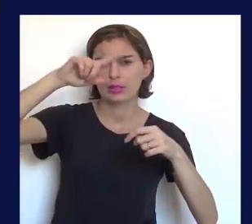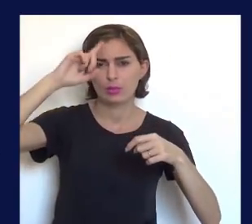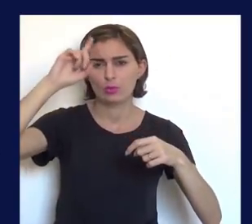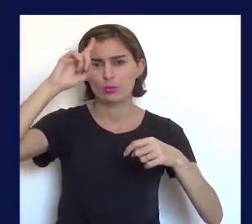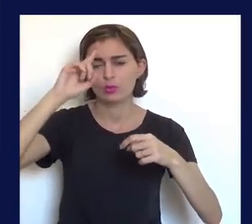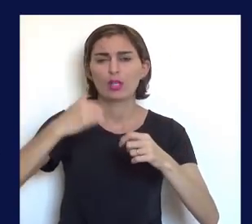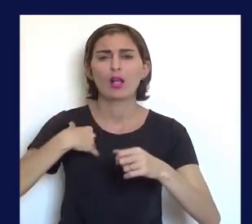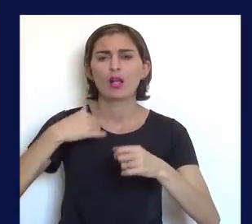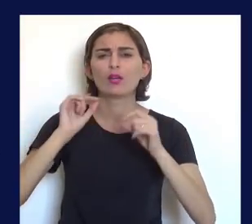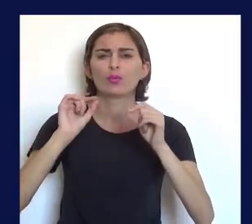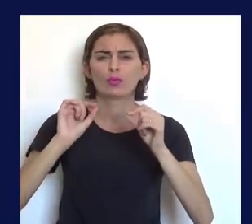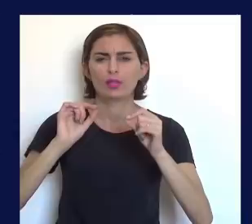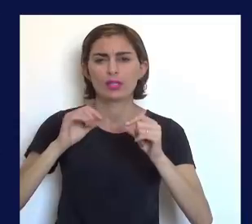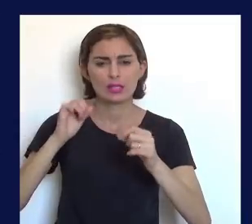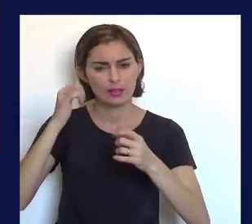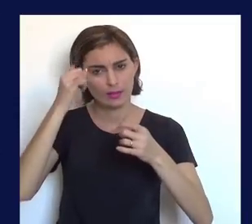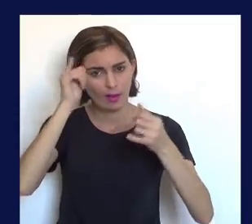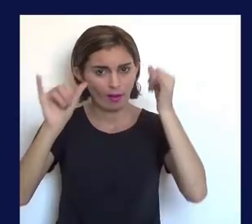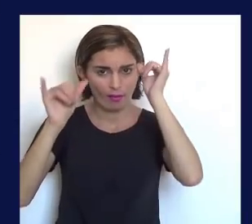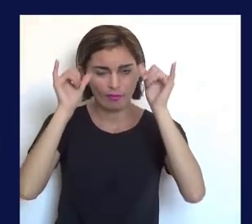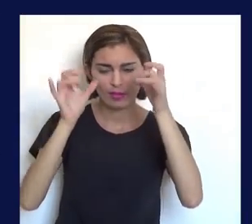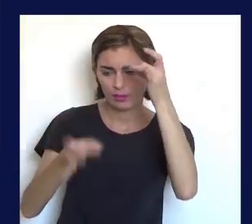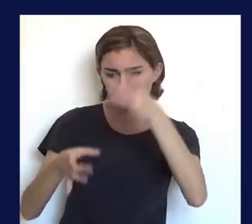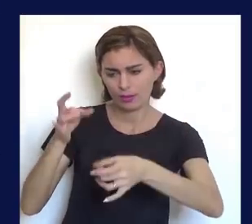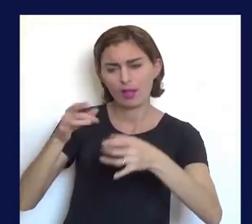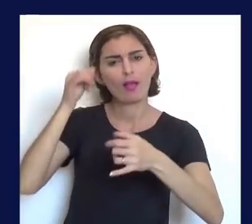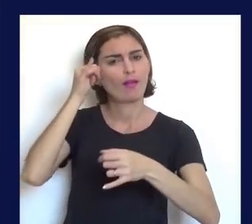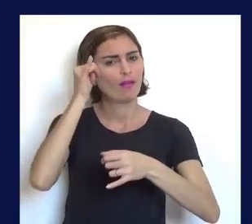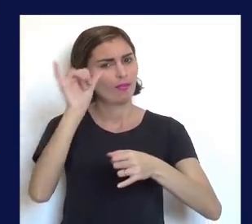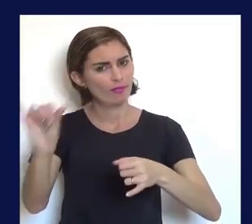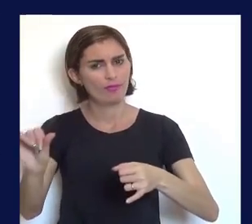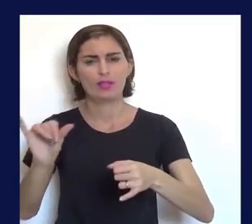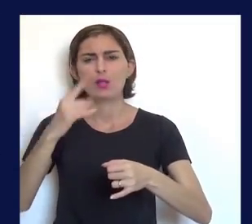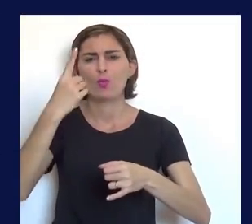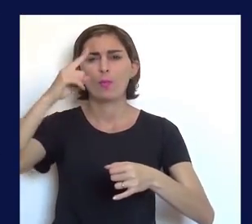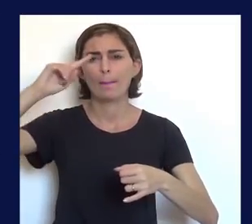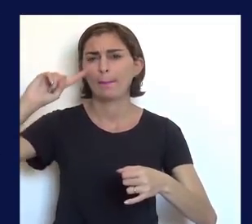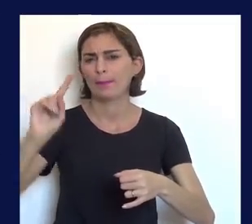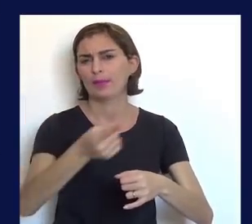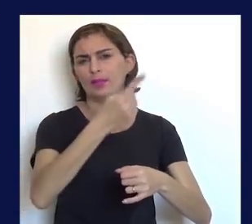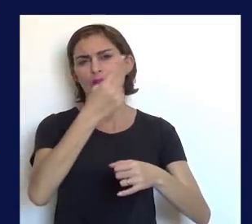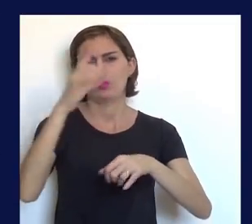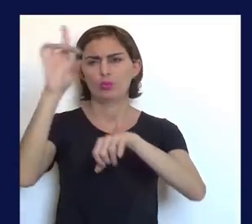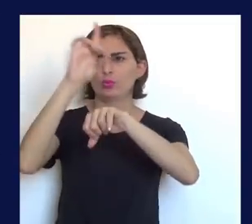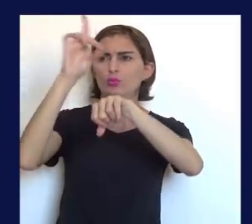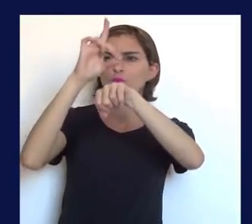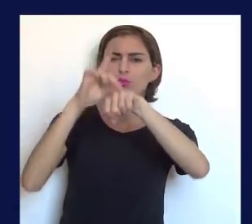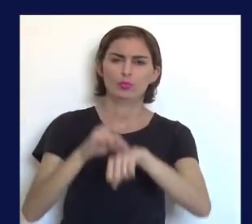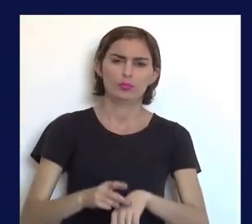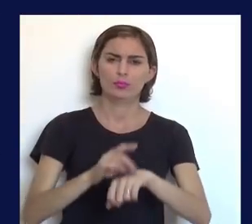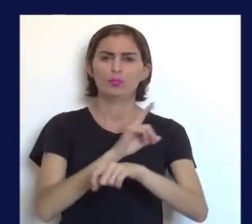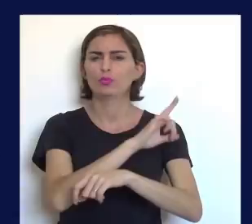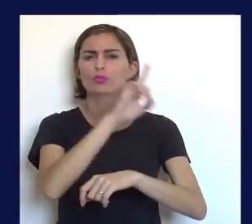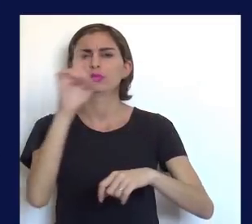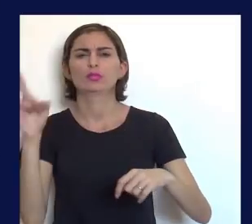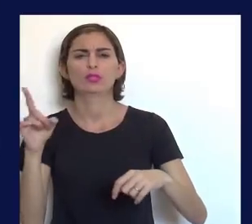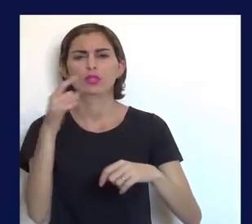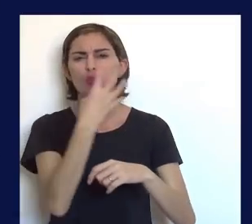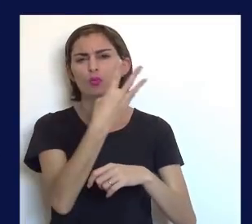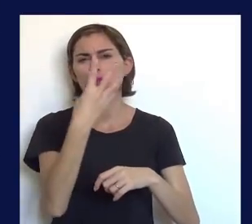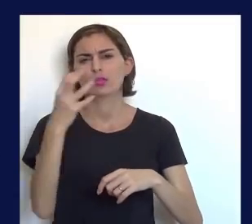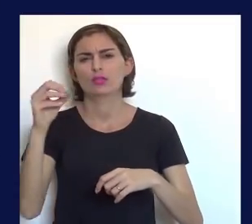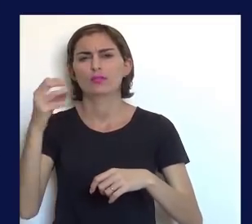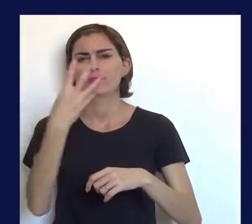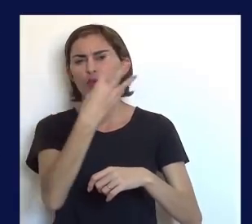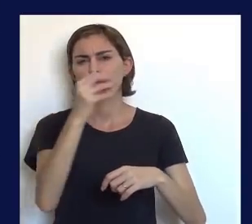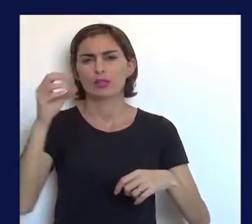dia, estamos evitando a proliferação de mais de 1 milhão de ovos de mosquito por dia, o que seria mais de